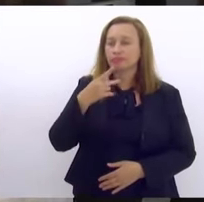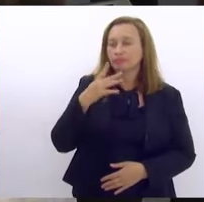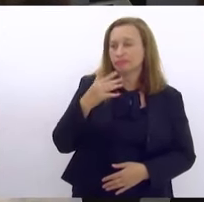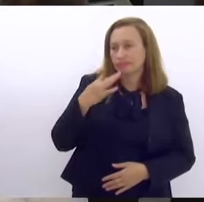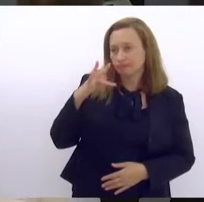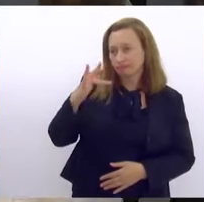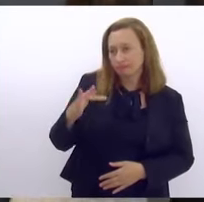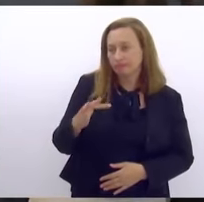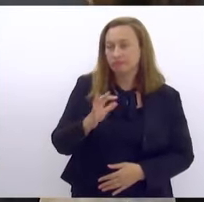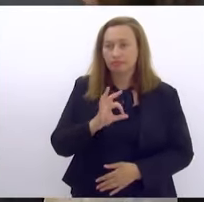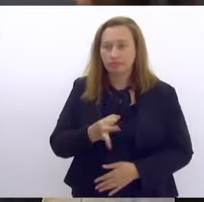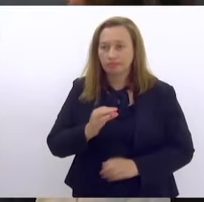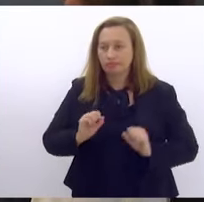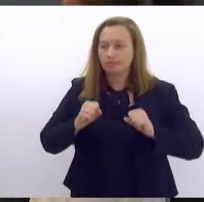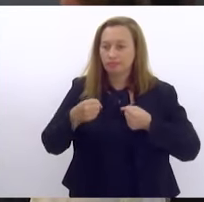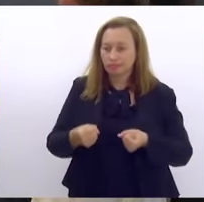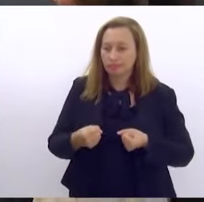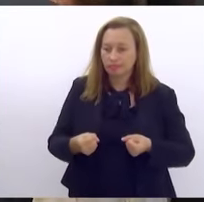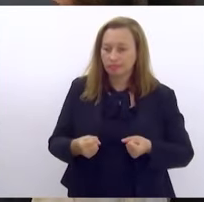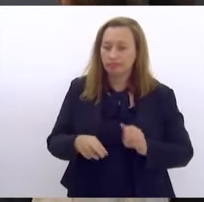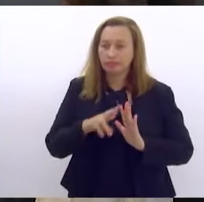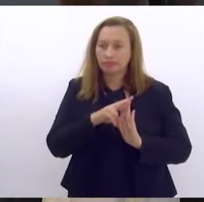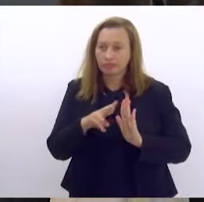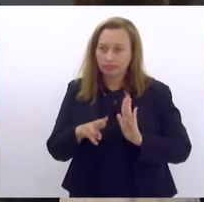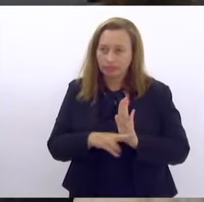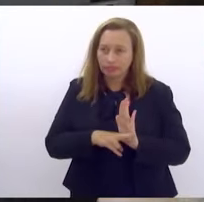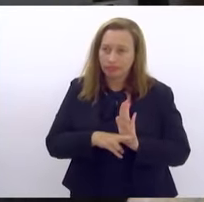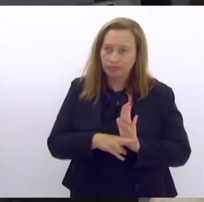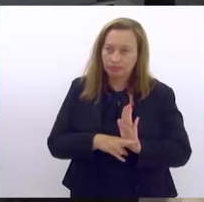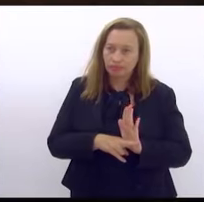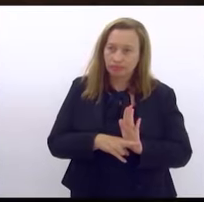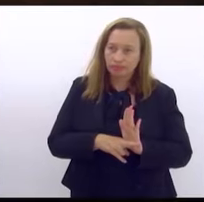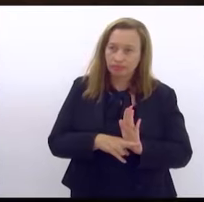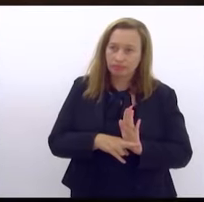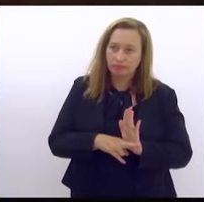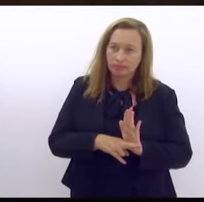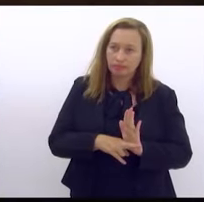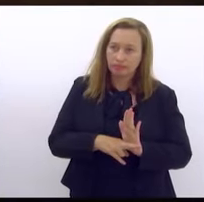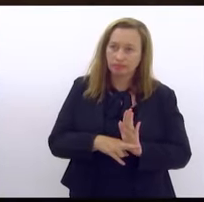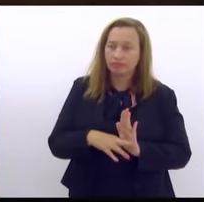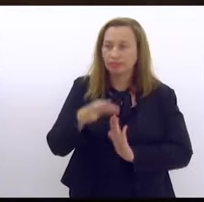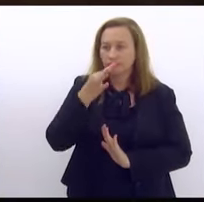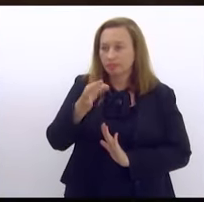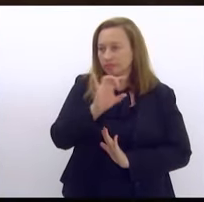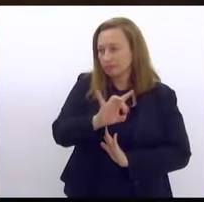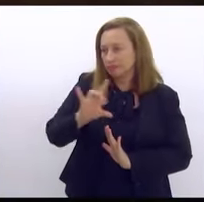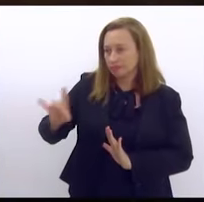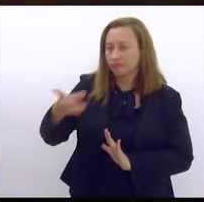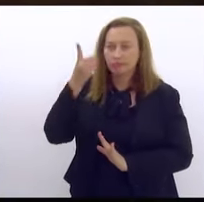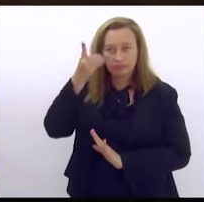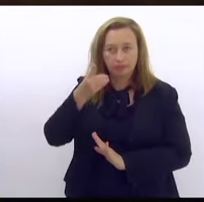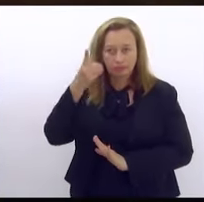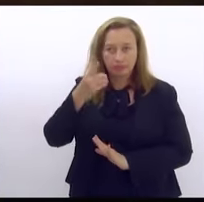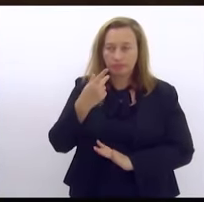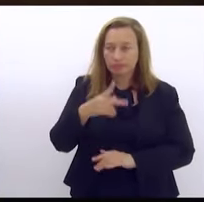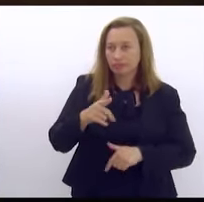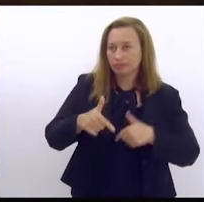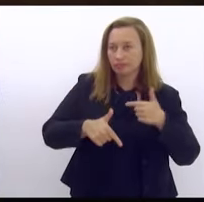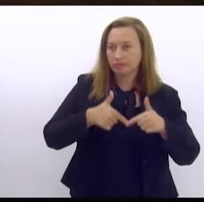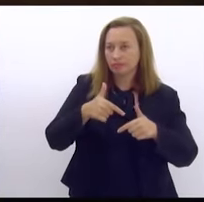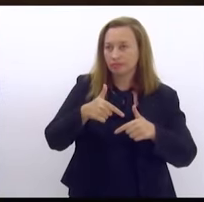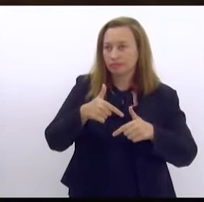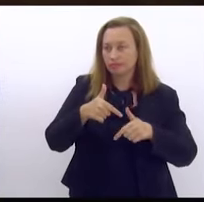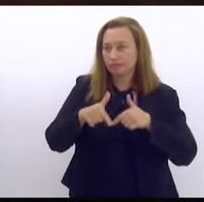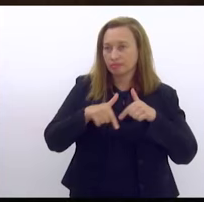eu obviamente defendo a aplicação do regimento, defendo a prerrogativa de qualquer deputado no exercício do seu mandato emendar qualquer